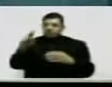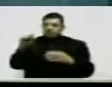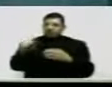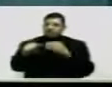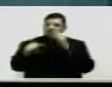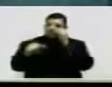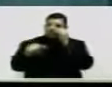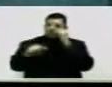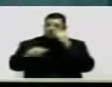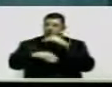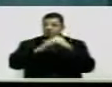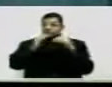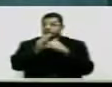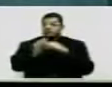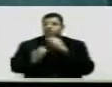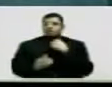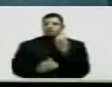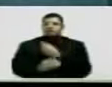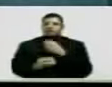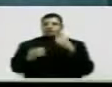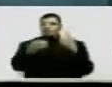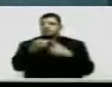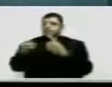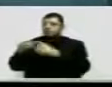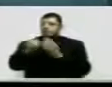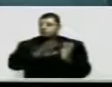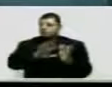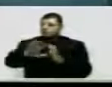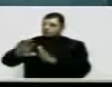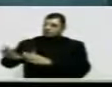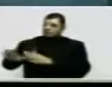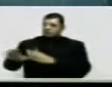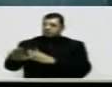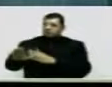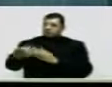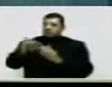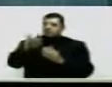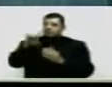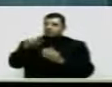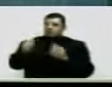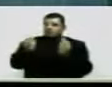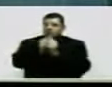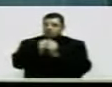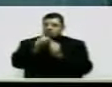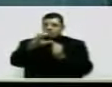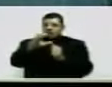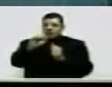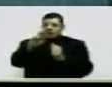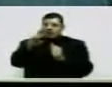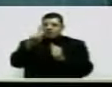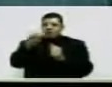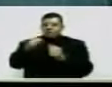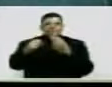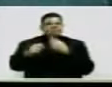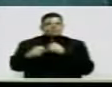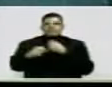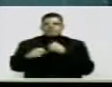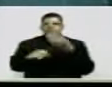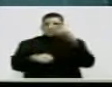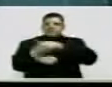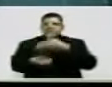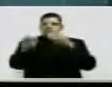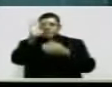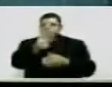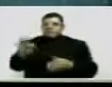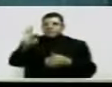sanitários, todos os nossos municípios ficarão inadimplentes junto ao CALC. Não poderão receber